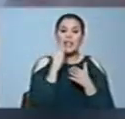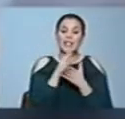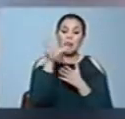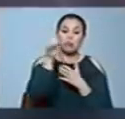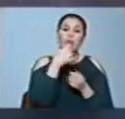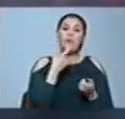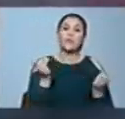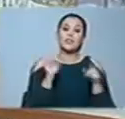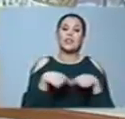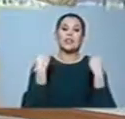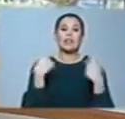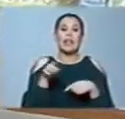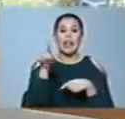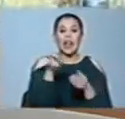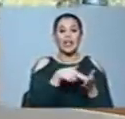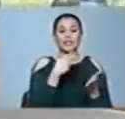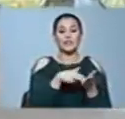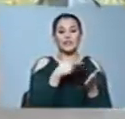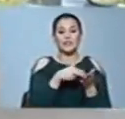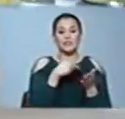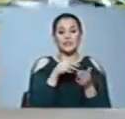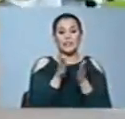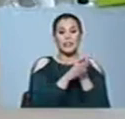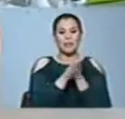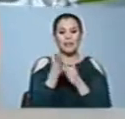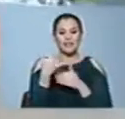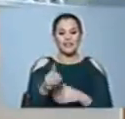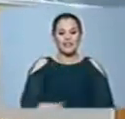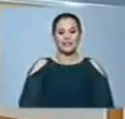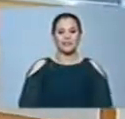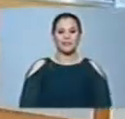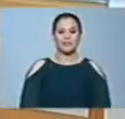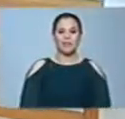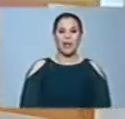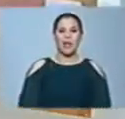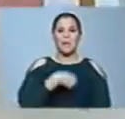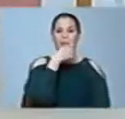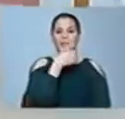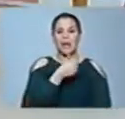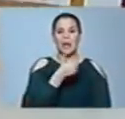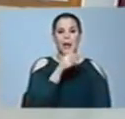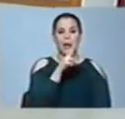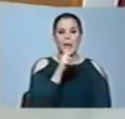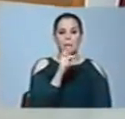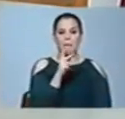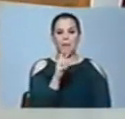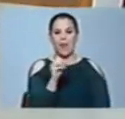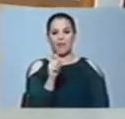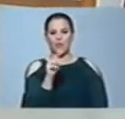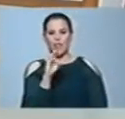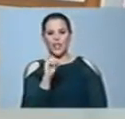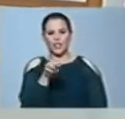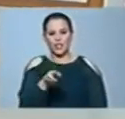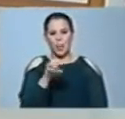então o nosso caso à espera para ser levado na saída entretanto mas é bravo de bom futebol mas já temos que cortar em 20 não vamos